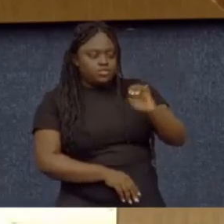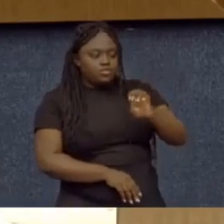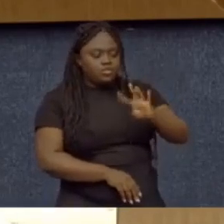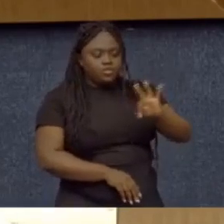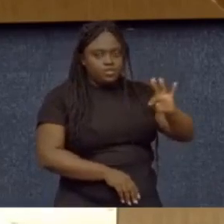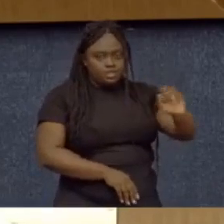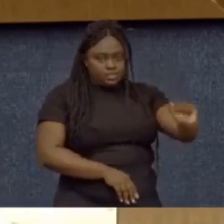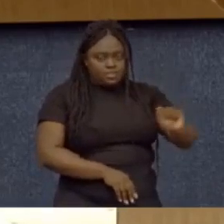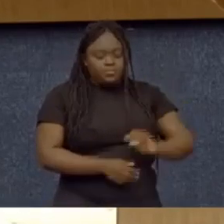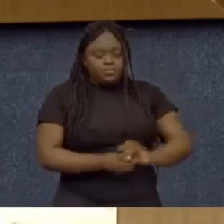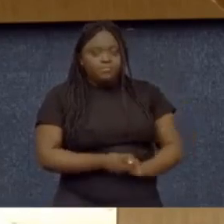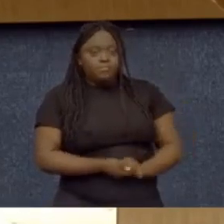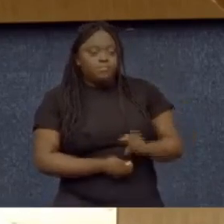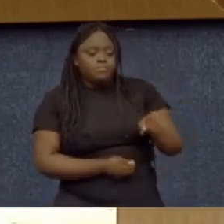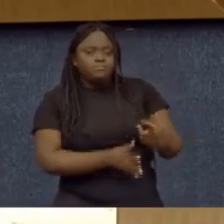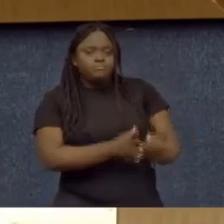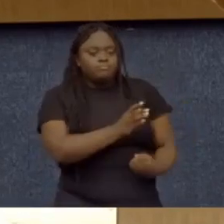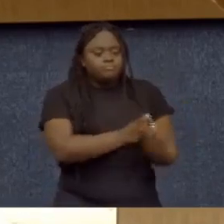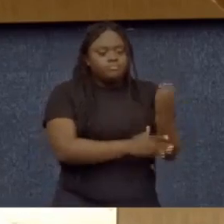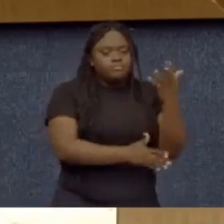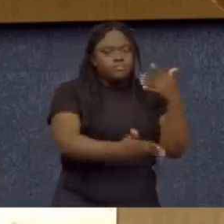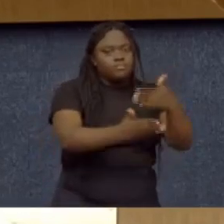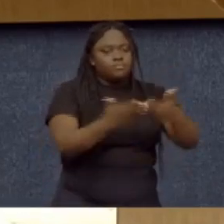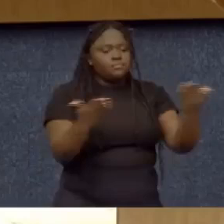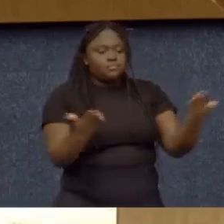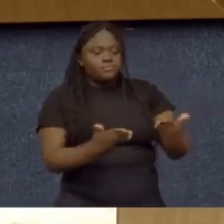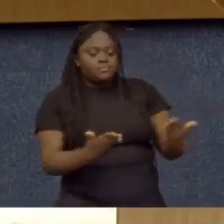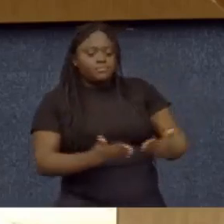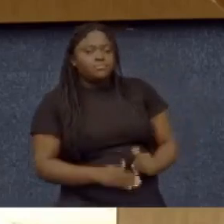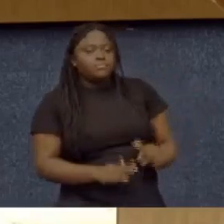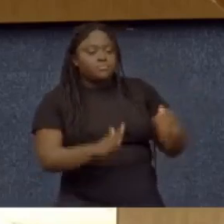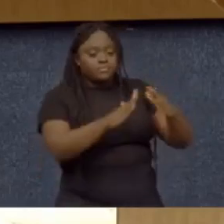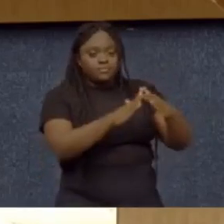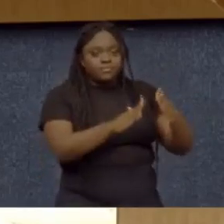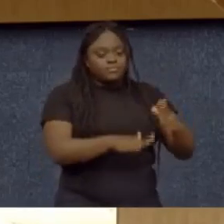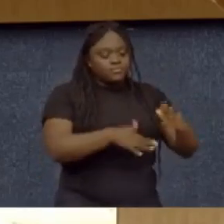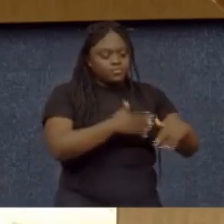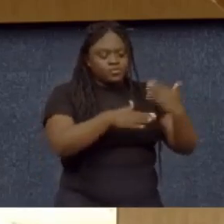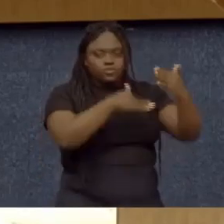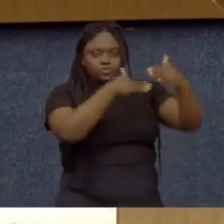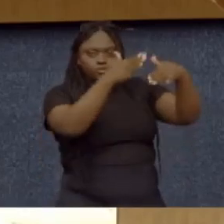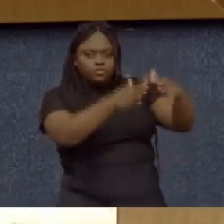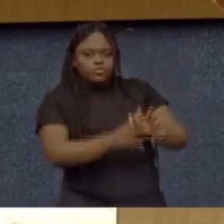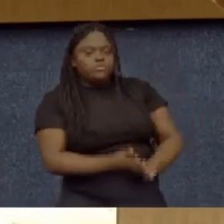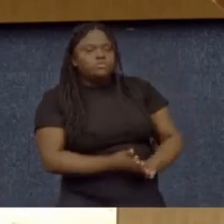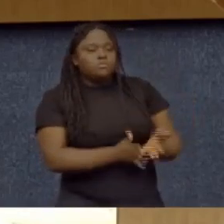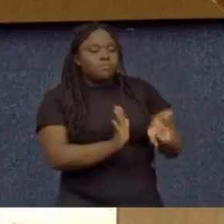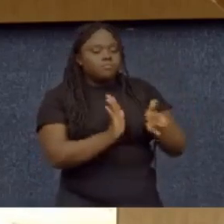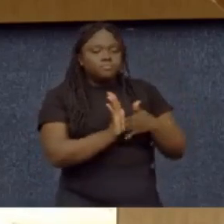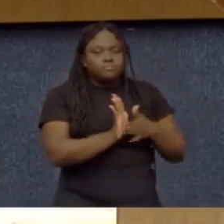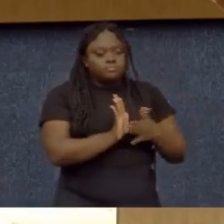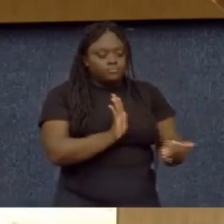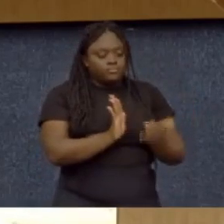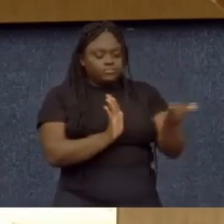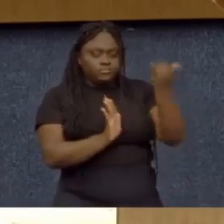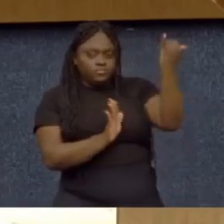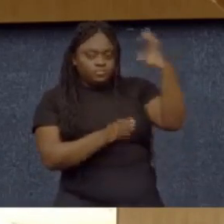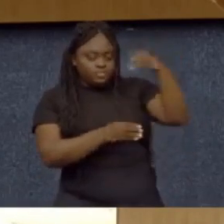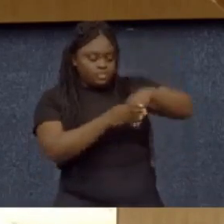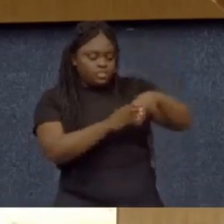sua fundação, a Casa Espírita Santo Agostinho tem desempenhado um papel crucial em